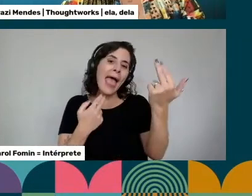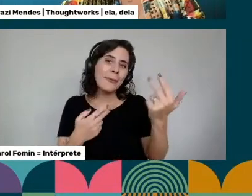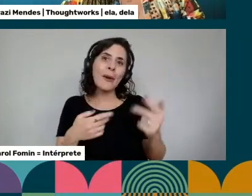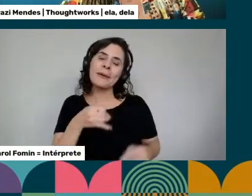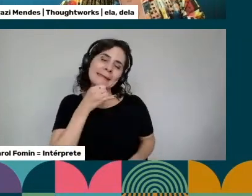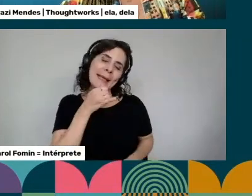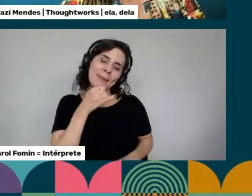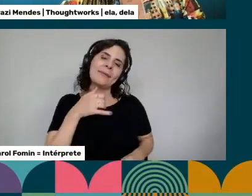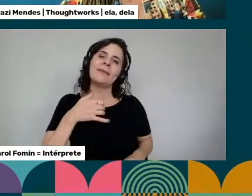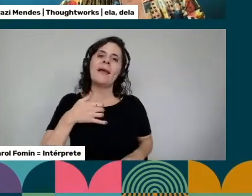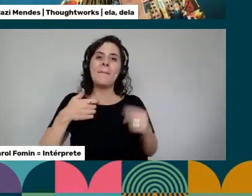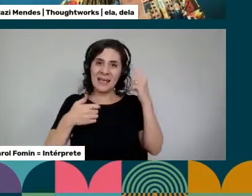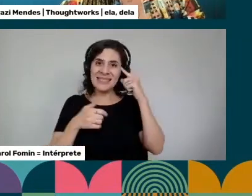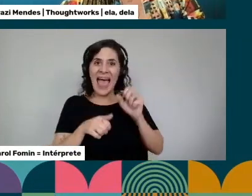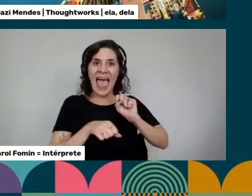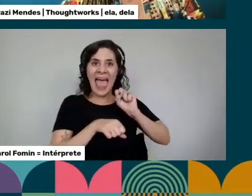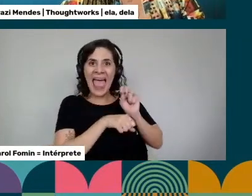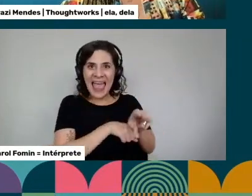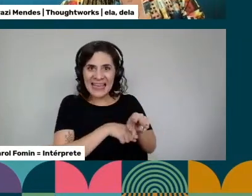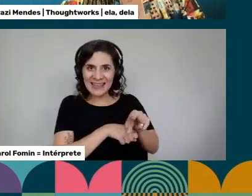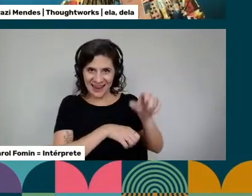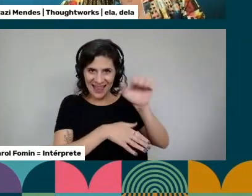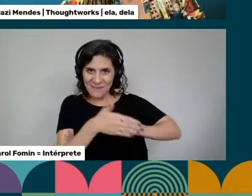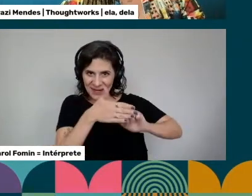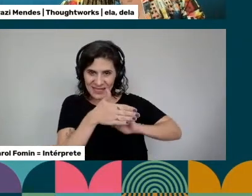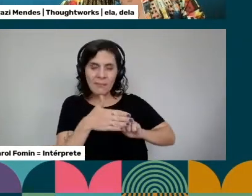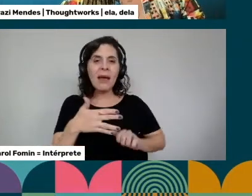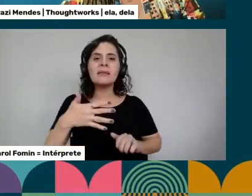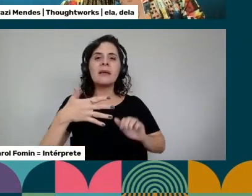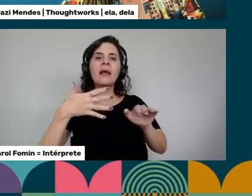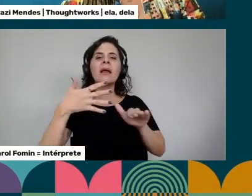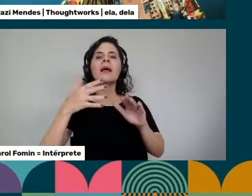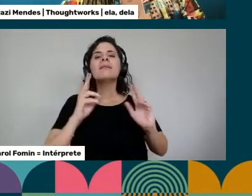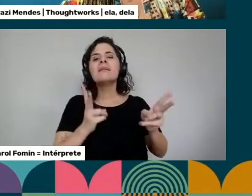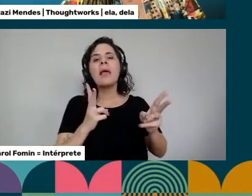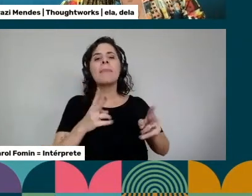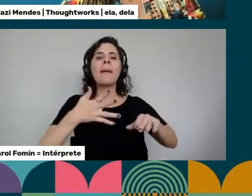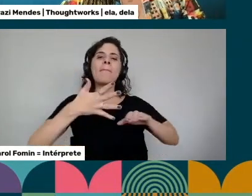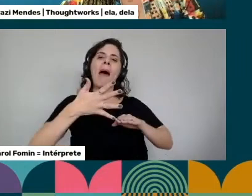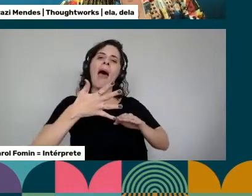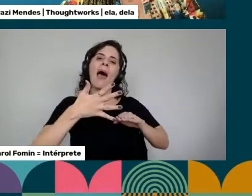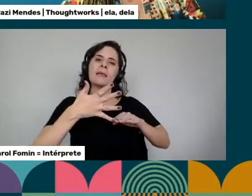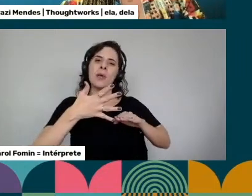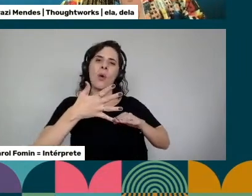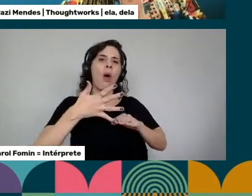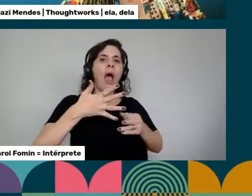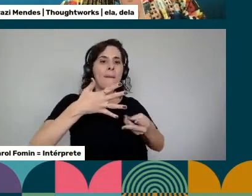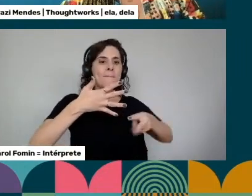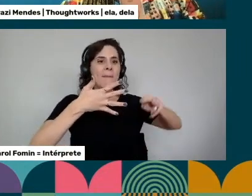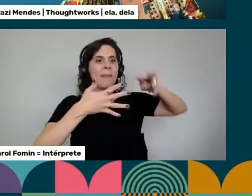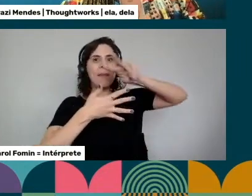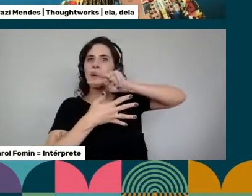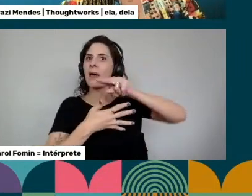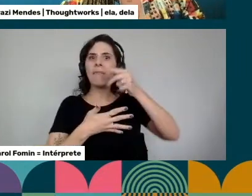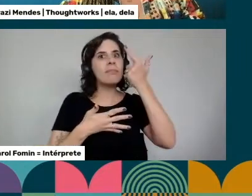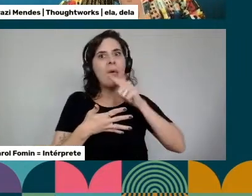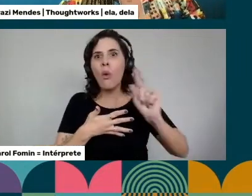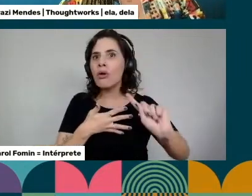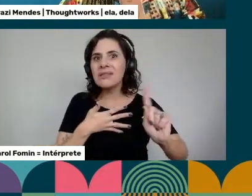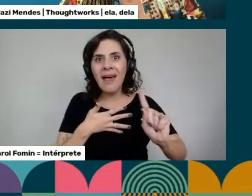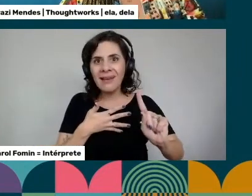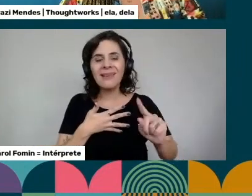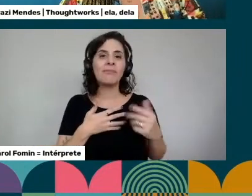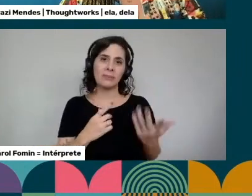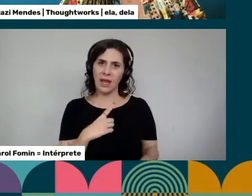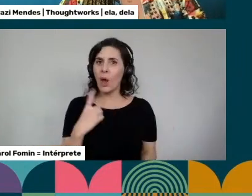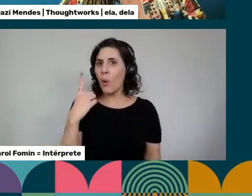disse, elas não têm uma ascensão de carreira porque eu não tenho pessoas com deficiência em cargos de liderança. Hoje, a gente tem 1% das pessoas com deficiência que